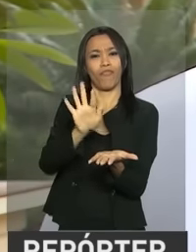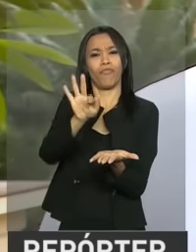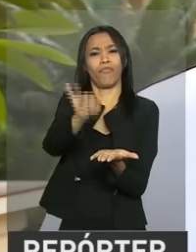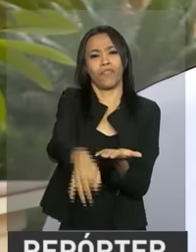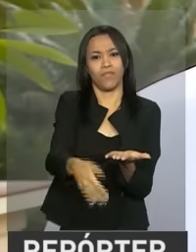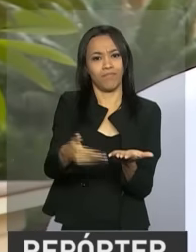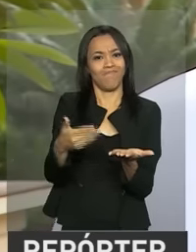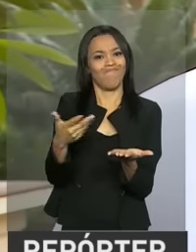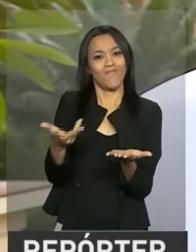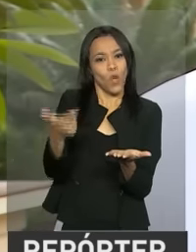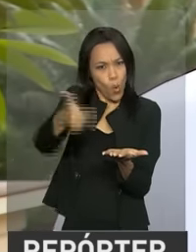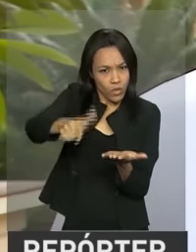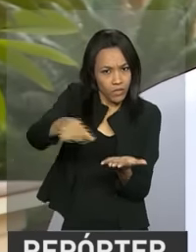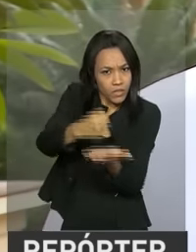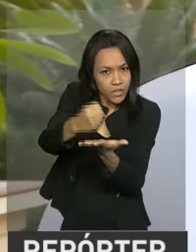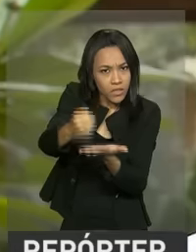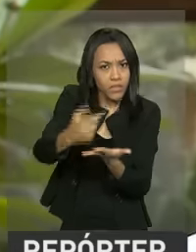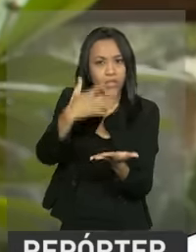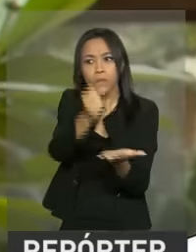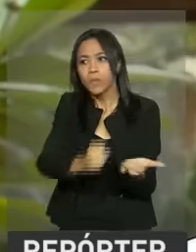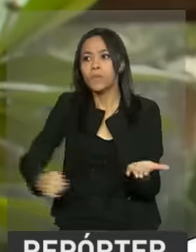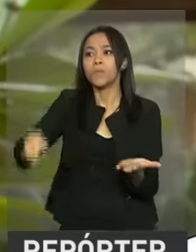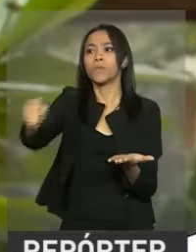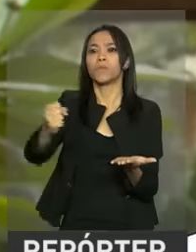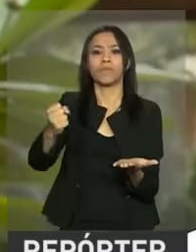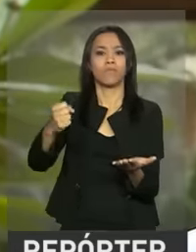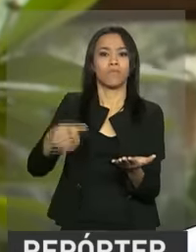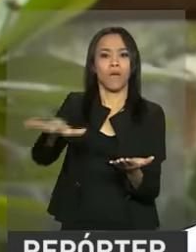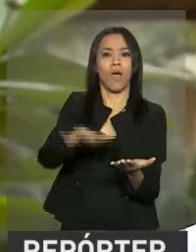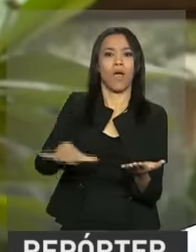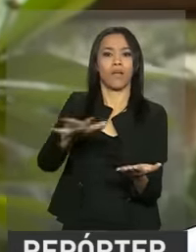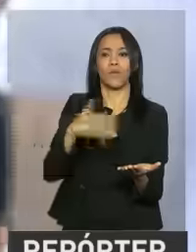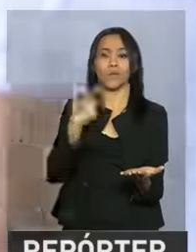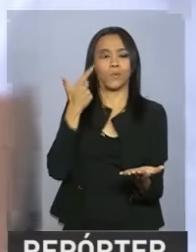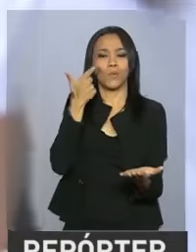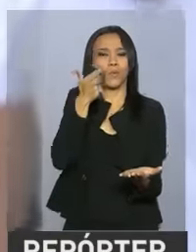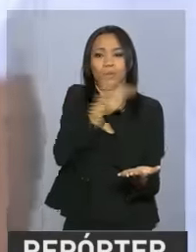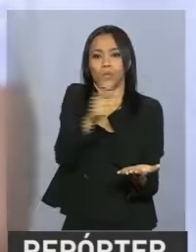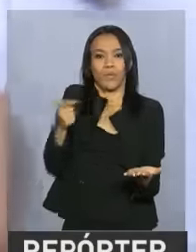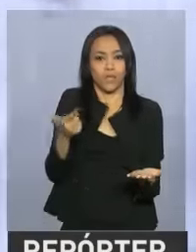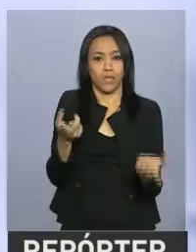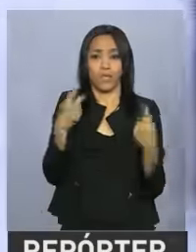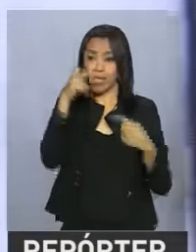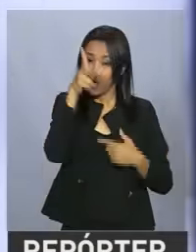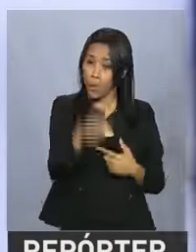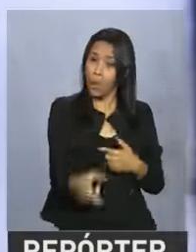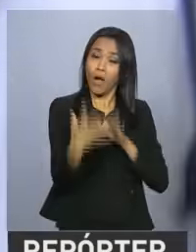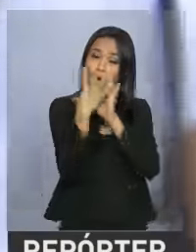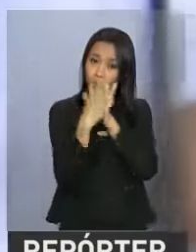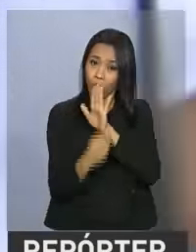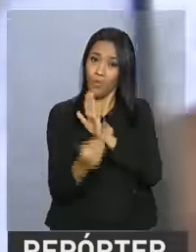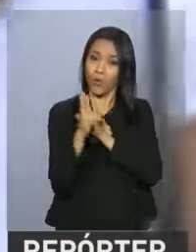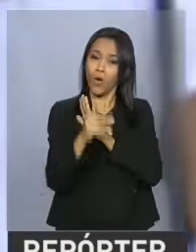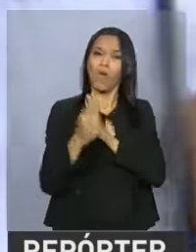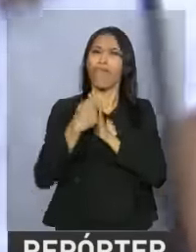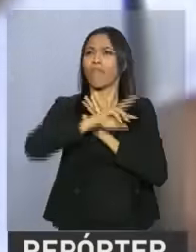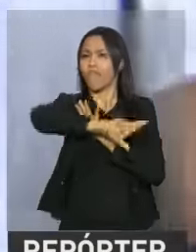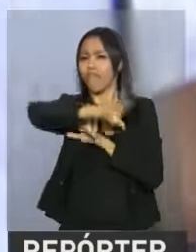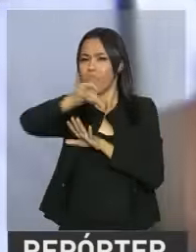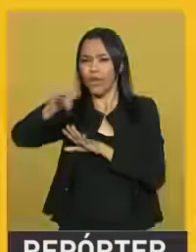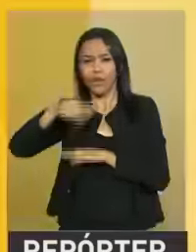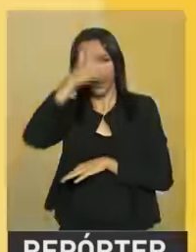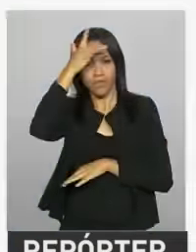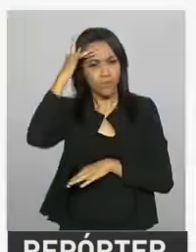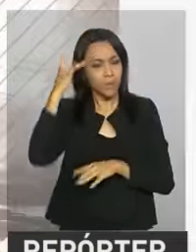tinha para onde me realocar. A história de Isaías se repetiu com outros 3 milhões e 800 mil